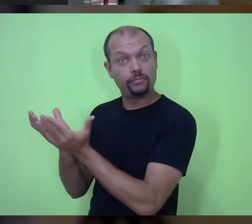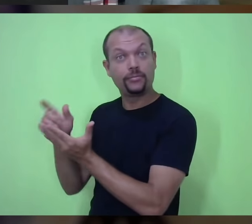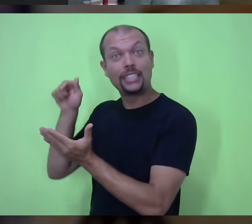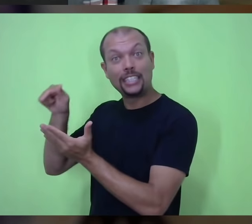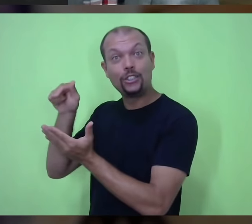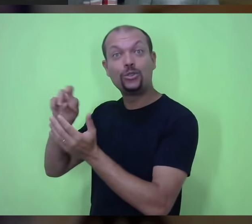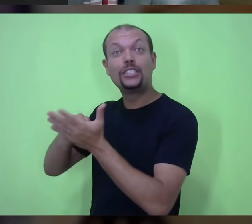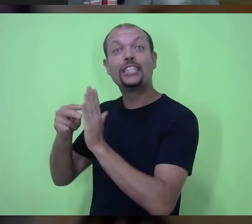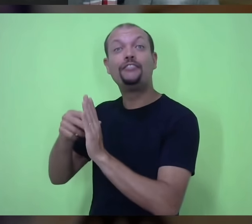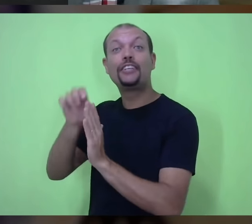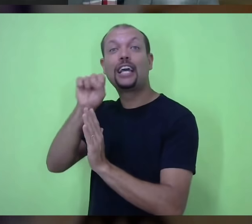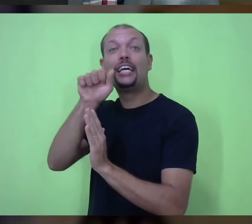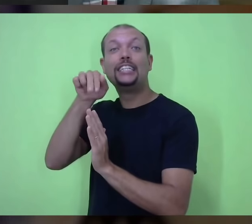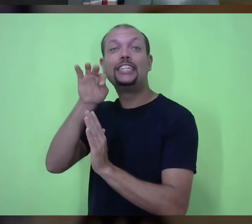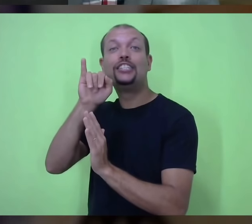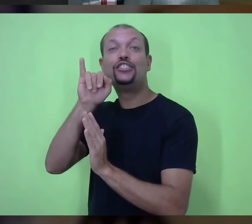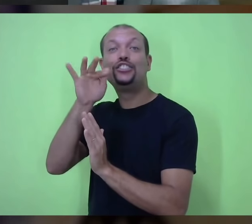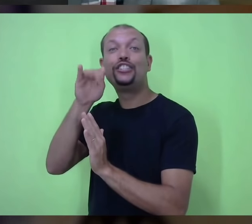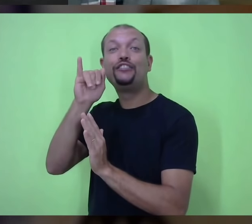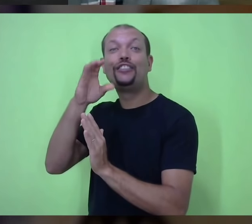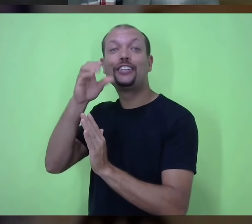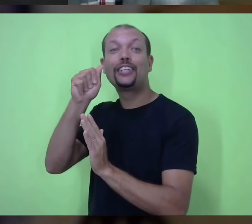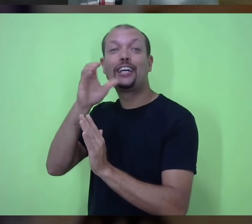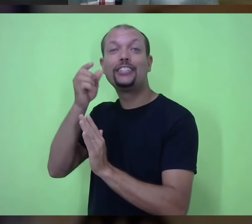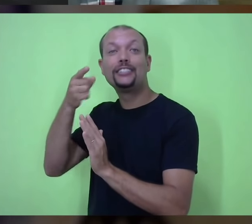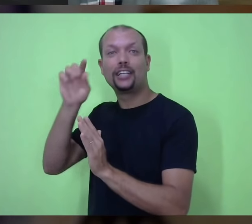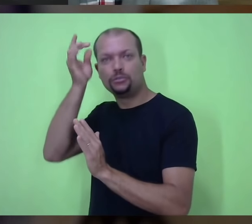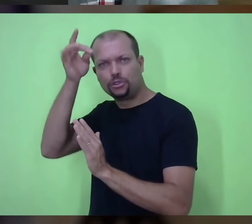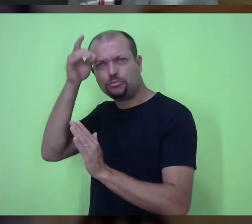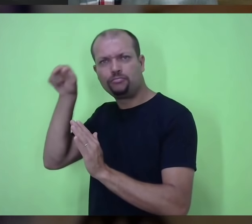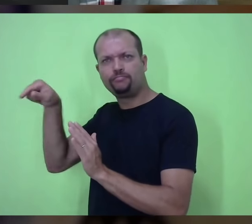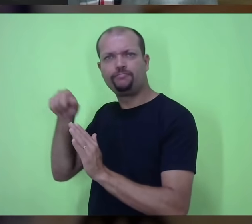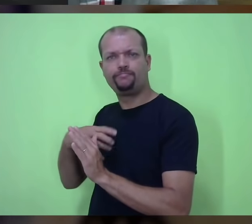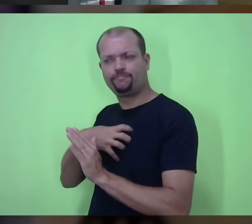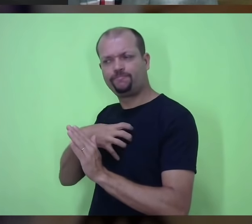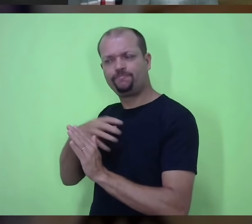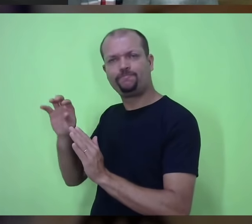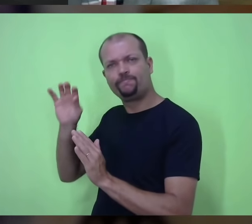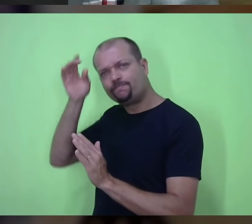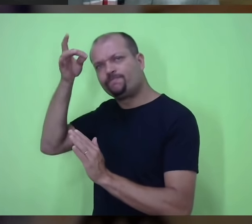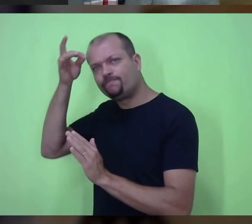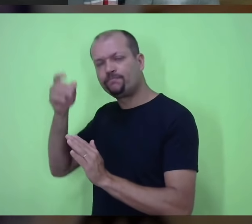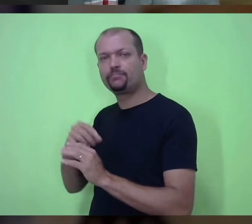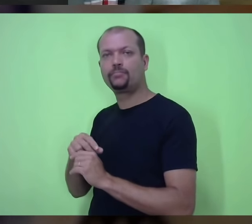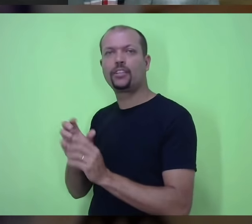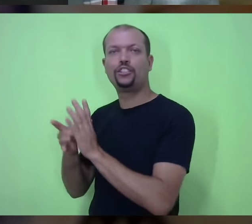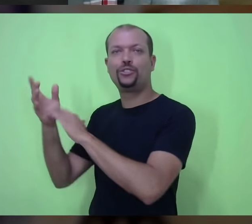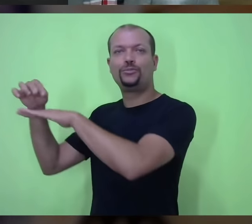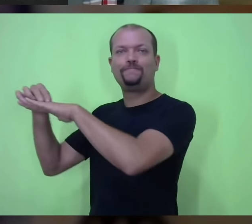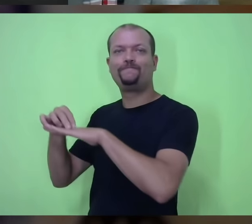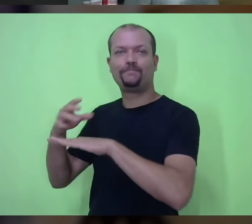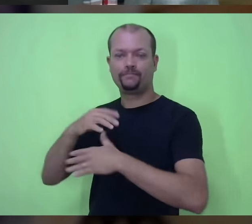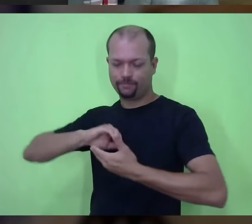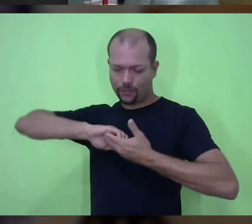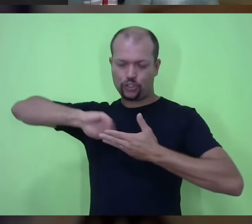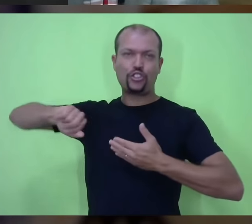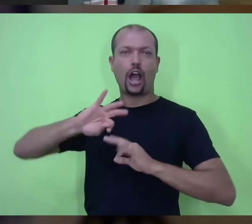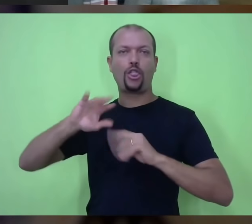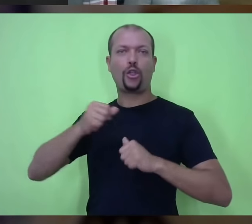é santificação. E quando ele voltar, de uma vez por todas, tirar de nós a nossa